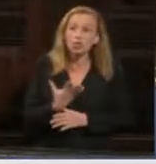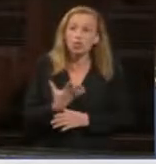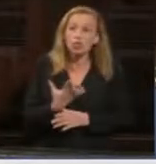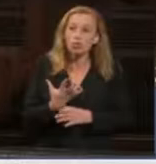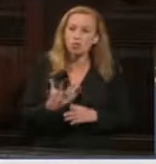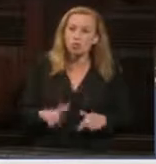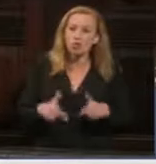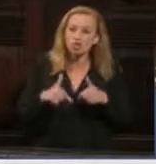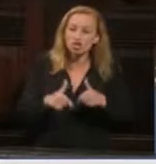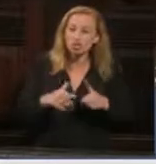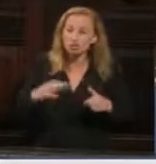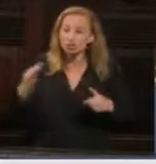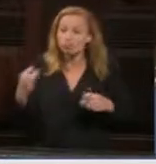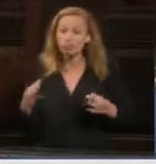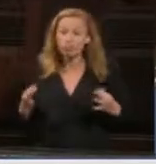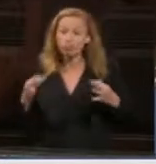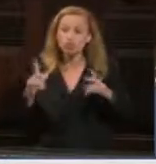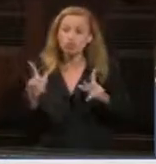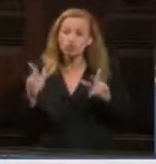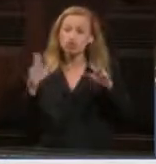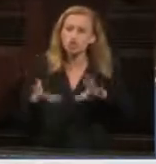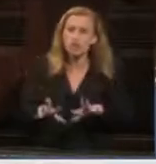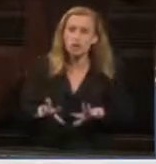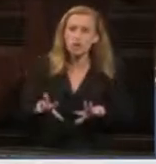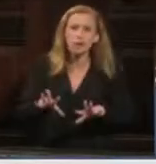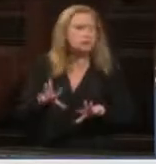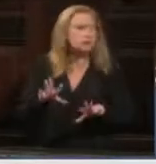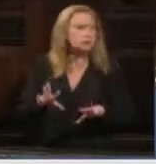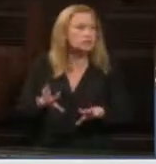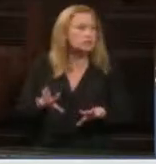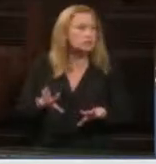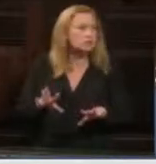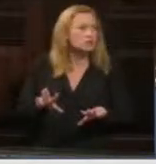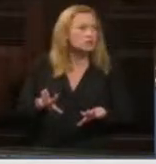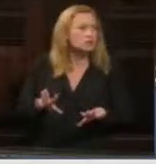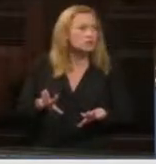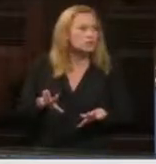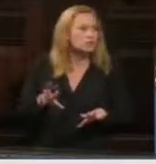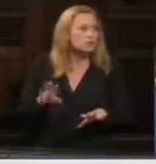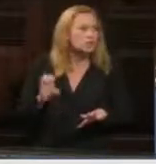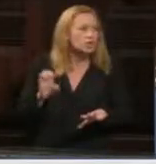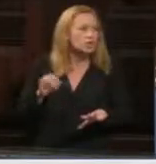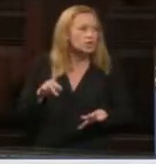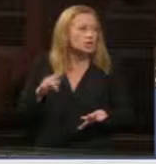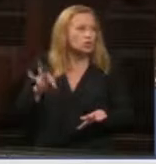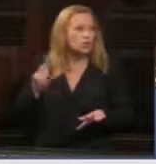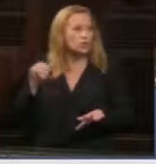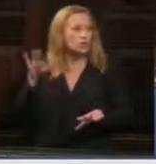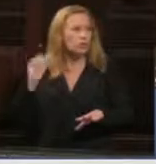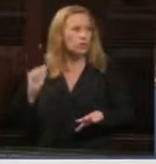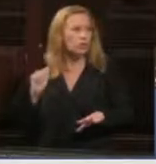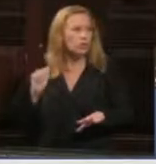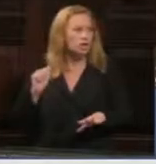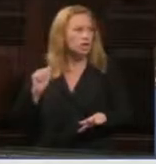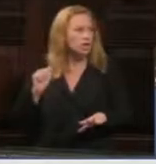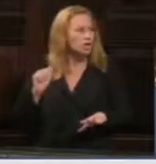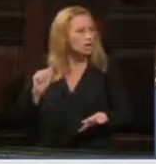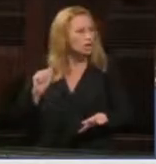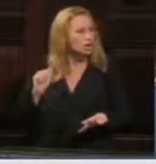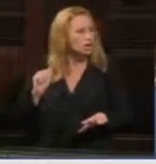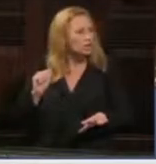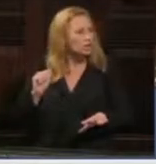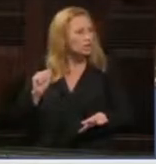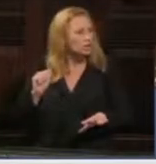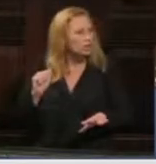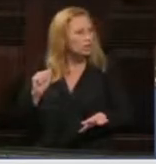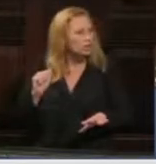cameron essa expressão foi a economia estúpido 10 de cada mês tranqüilo foi